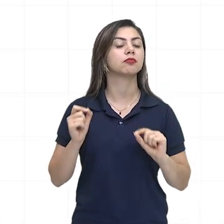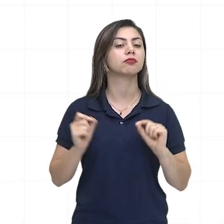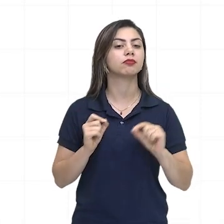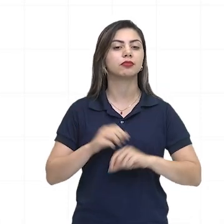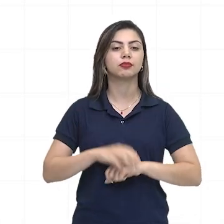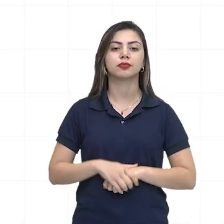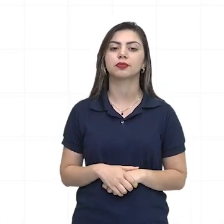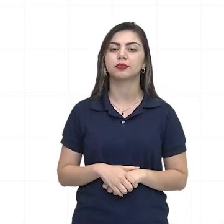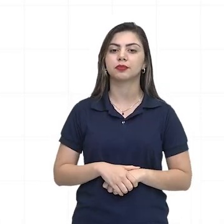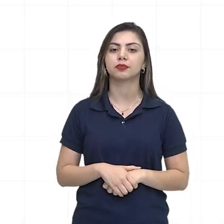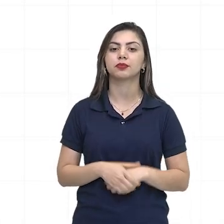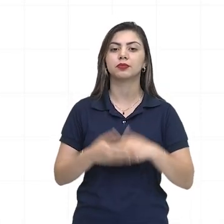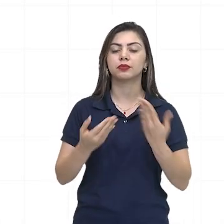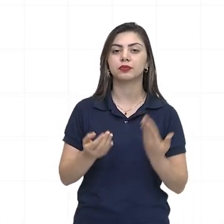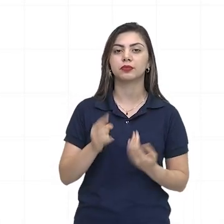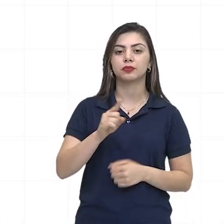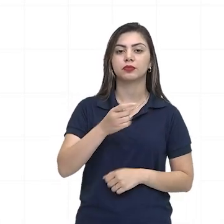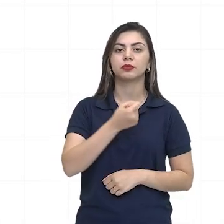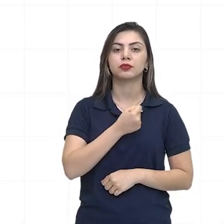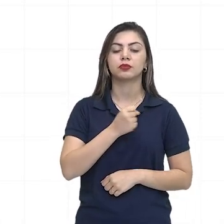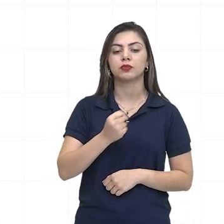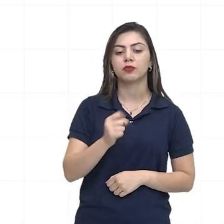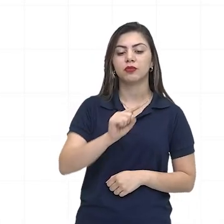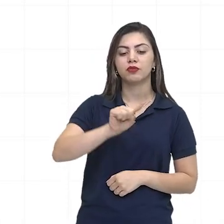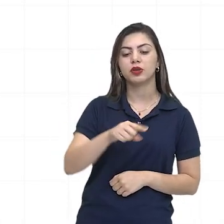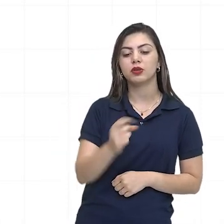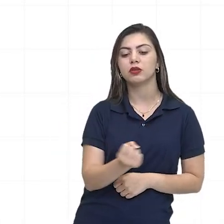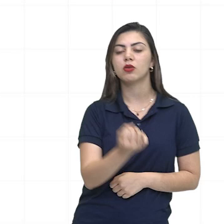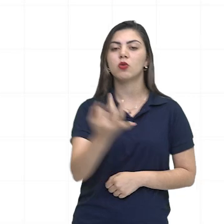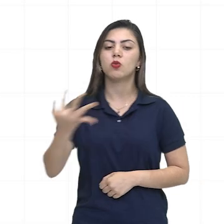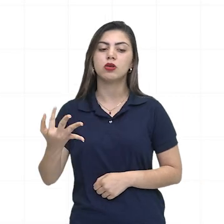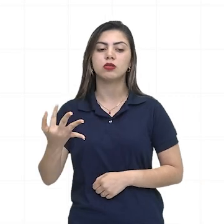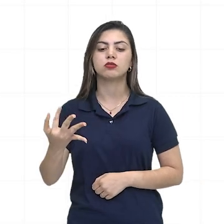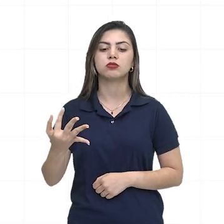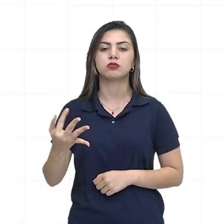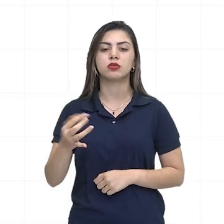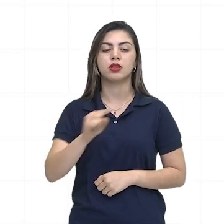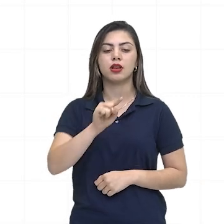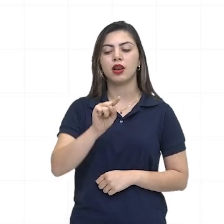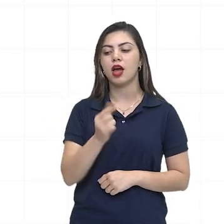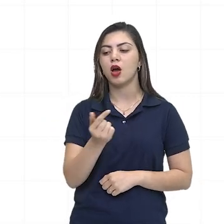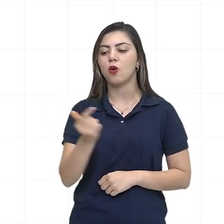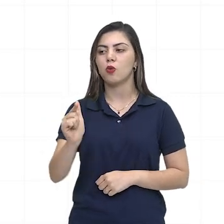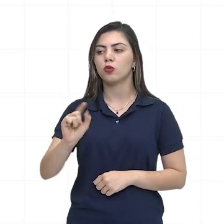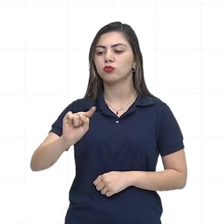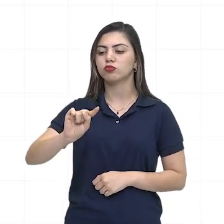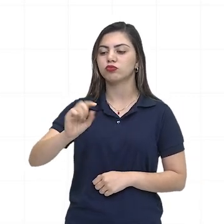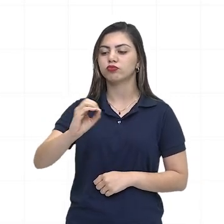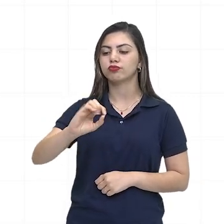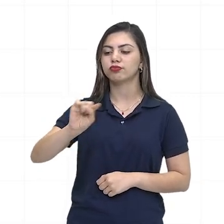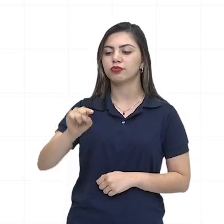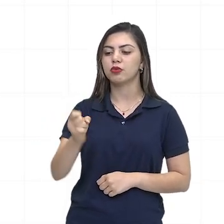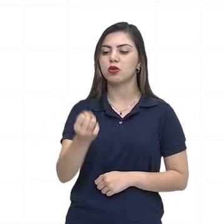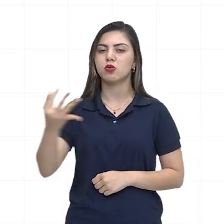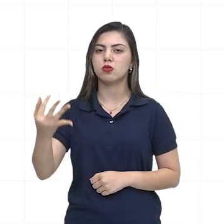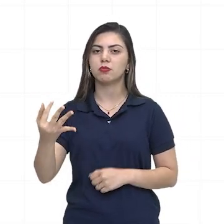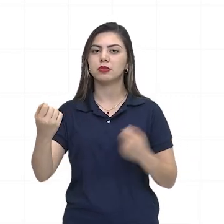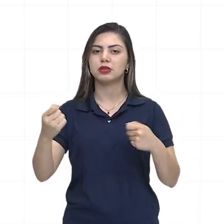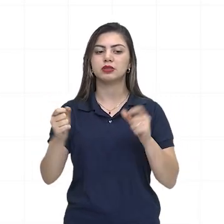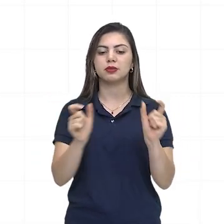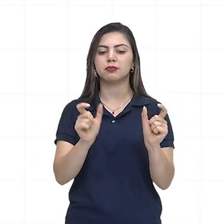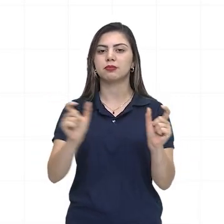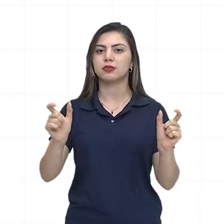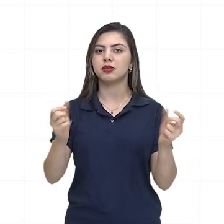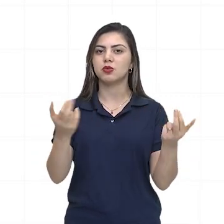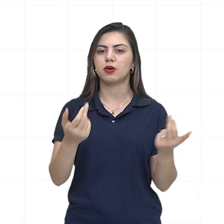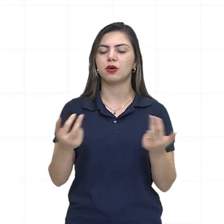A gente precisa igualar o número de casas decimais dos dois números com zeros. A gente já